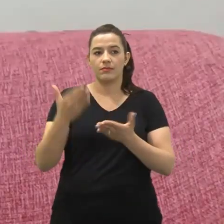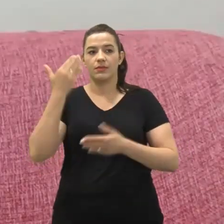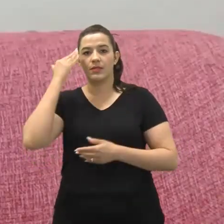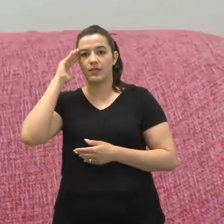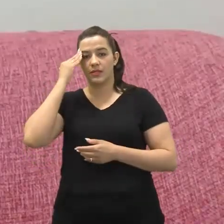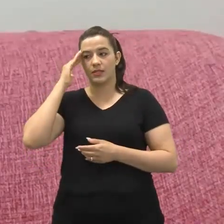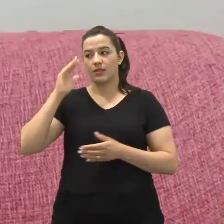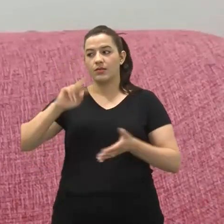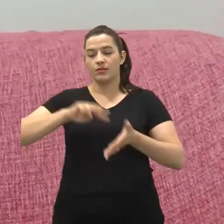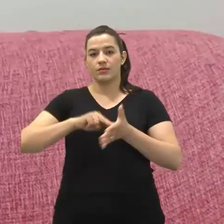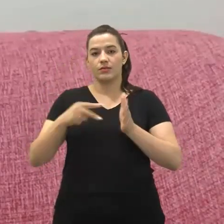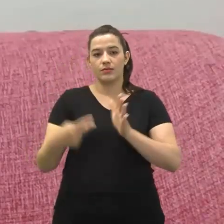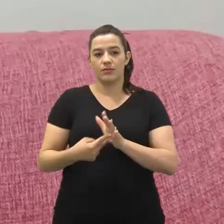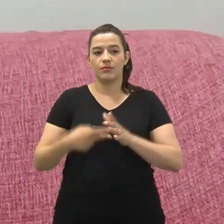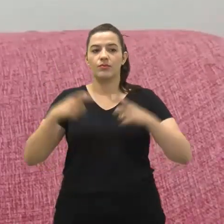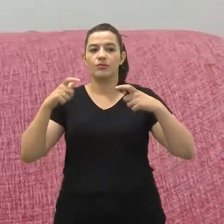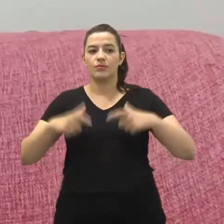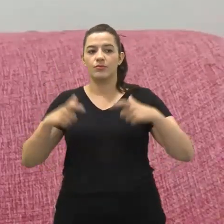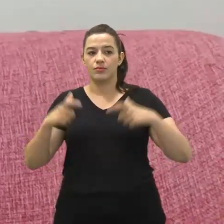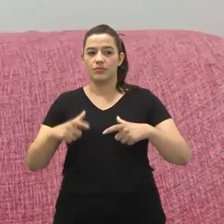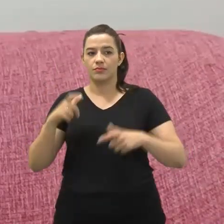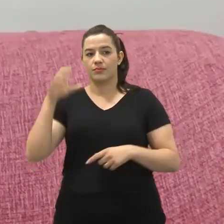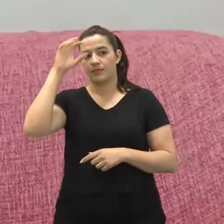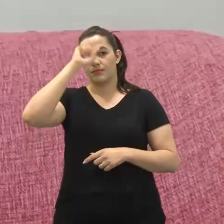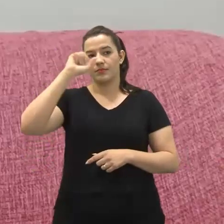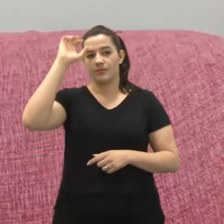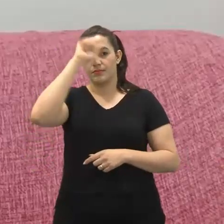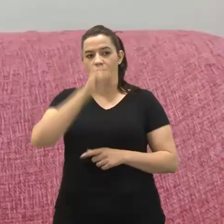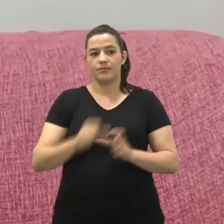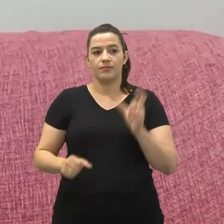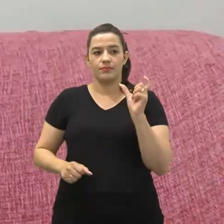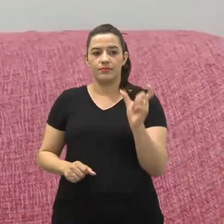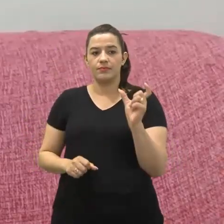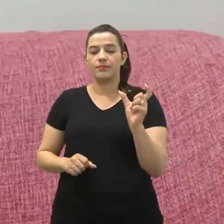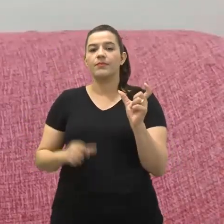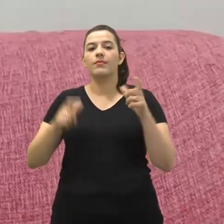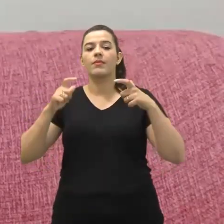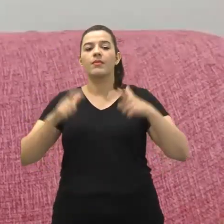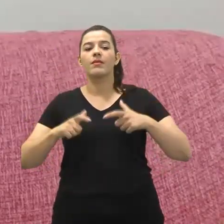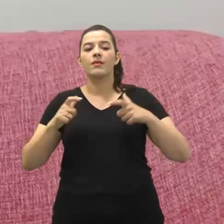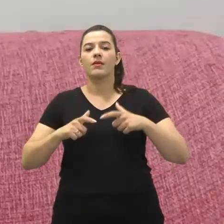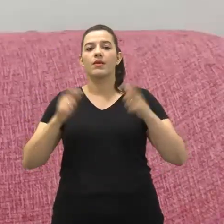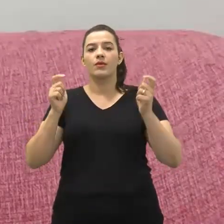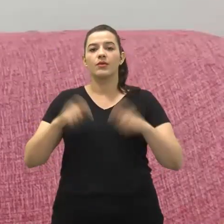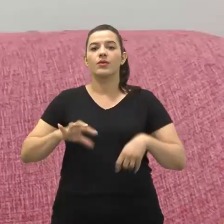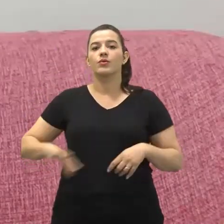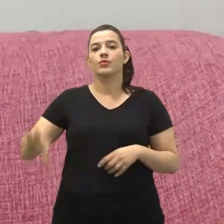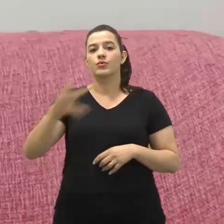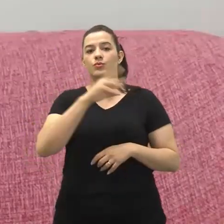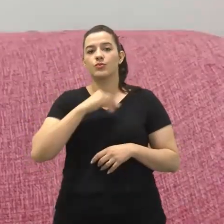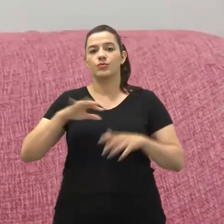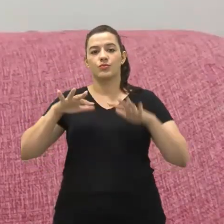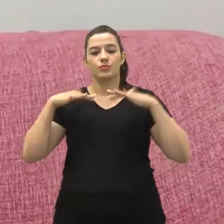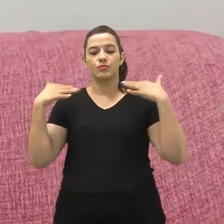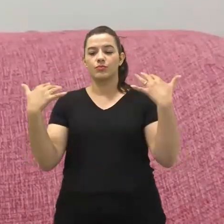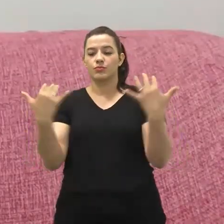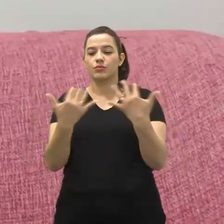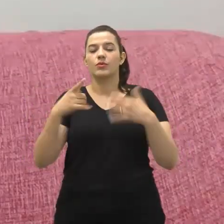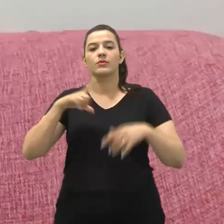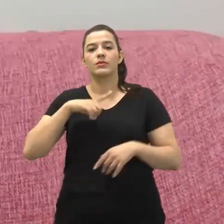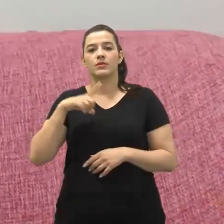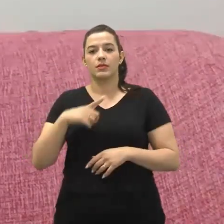vamos entender o que significa ambiente educacional a palavra ambiente ela é definida como tudo que rodeia os seres vivos